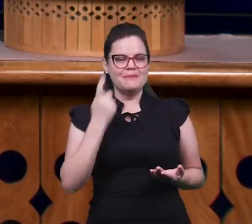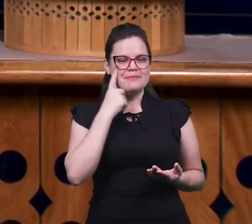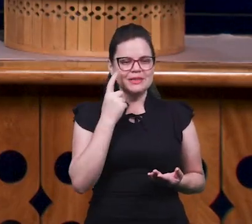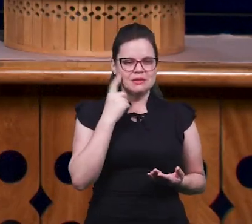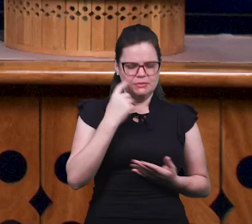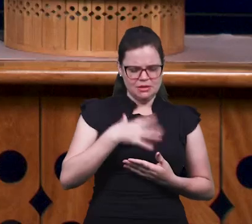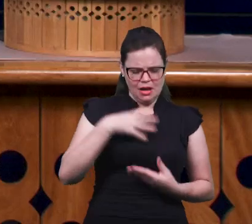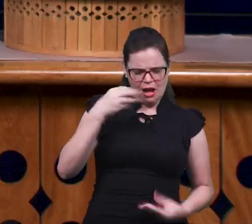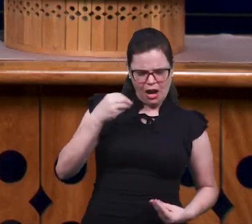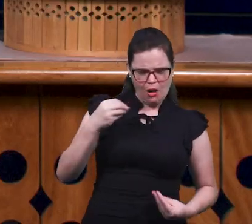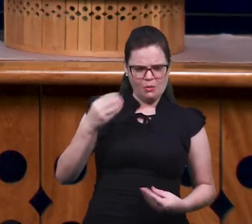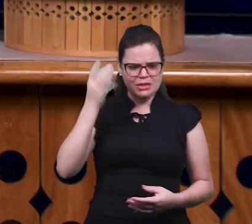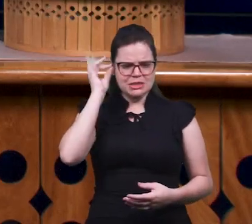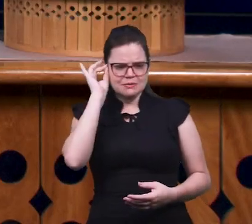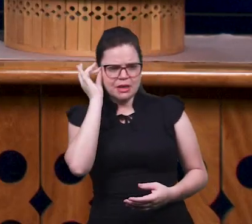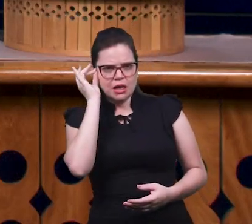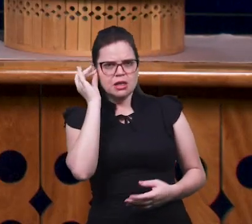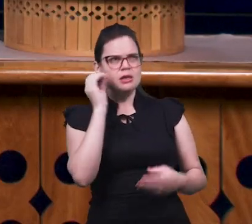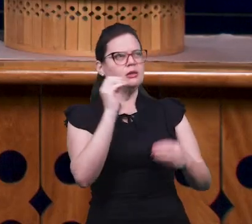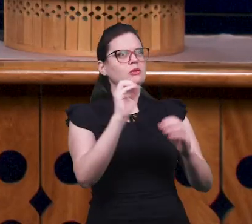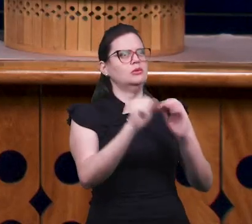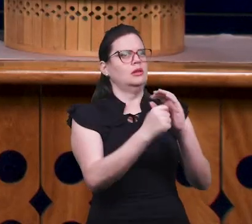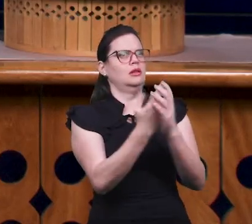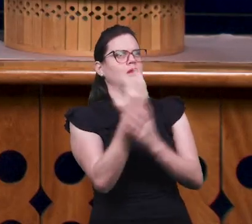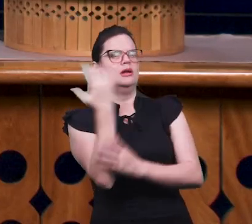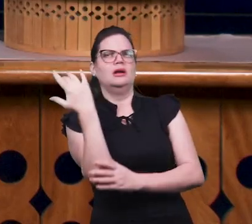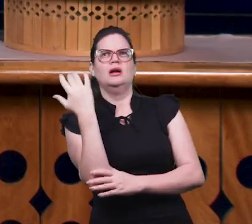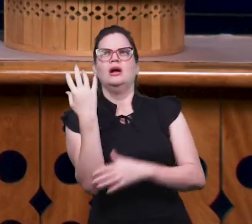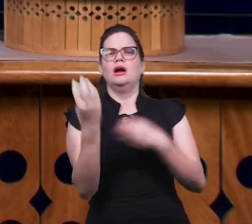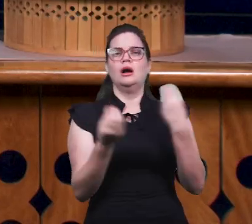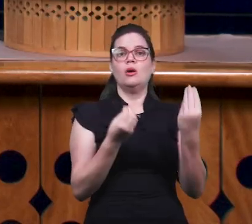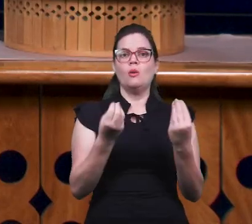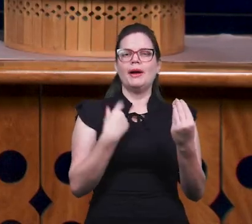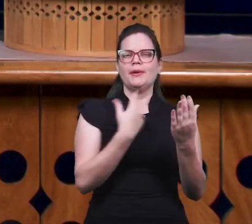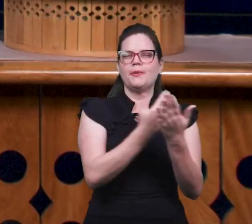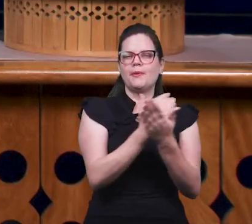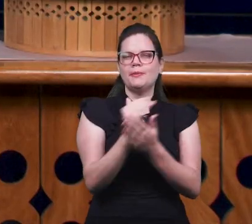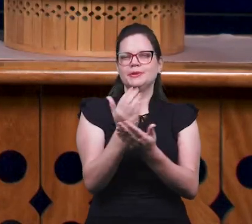razão humana, aí ele perde o sentido. Isso que é muito importante lembrar.